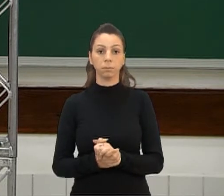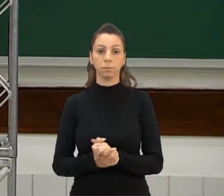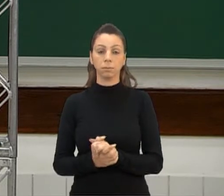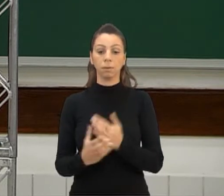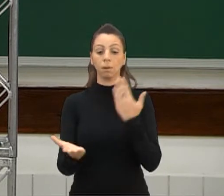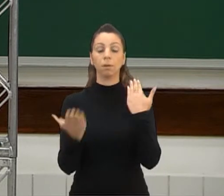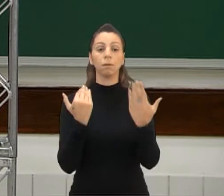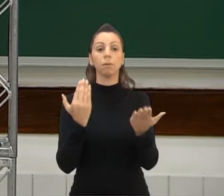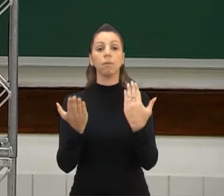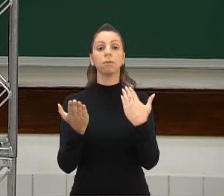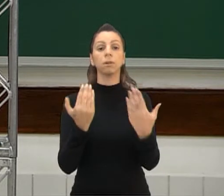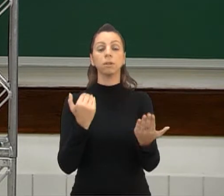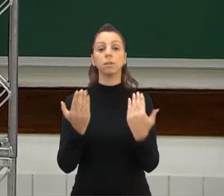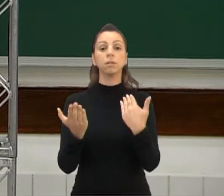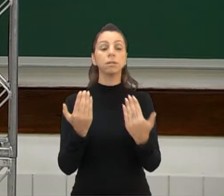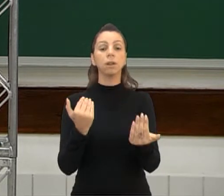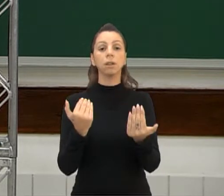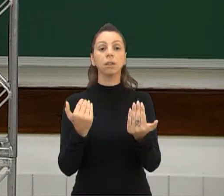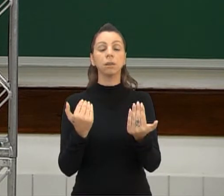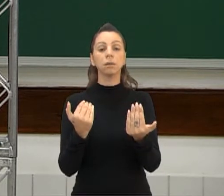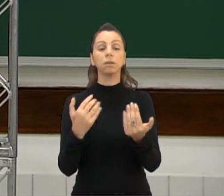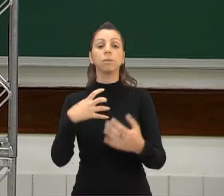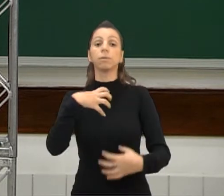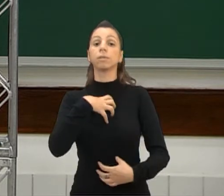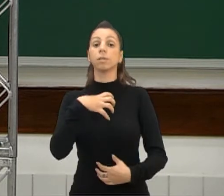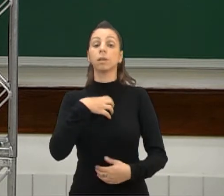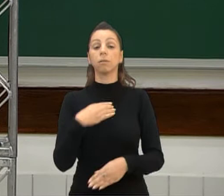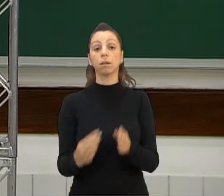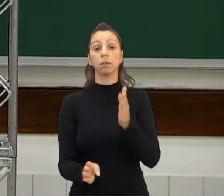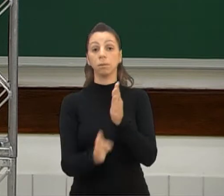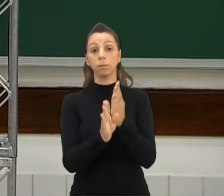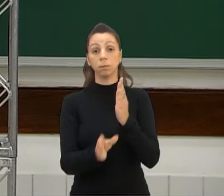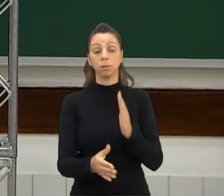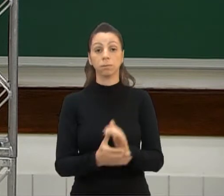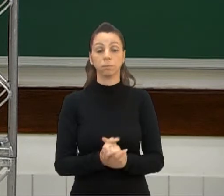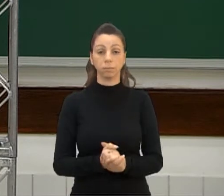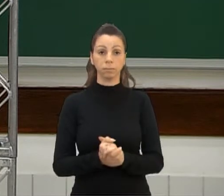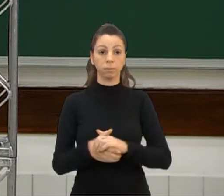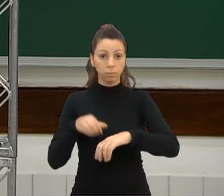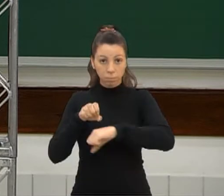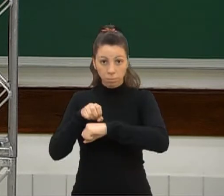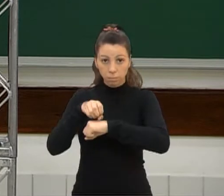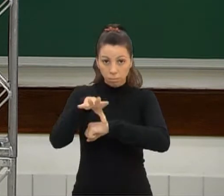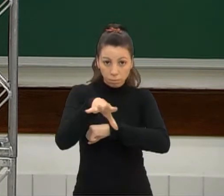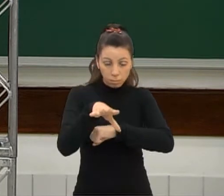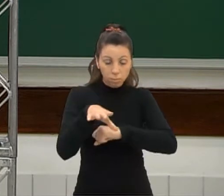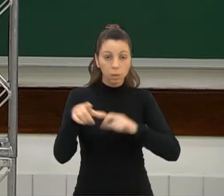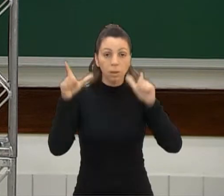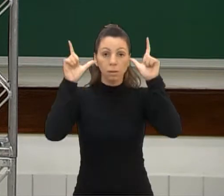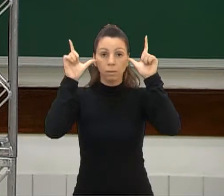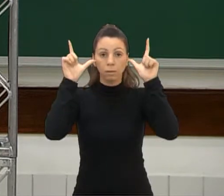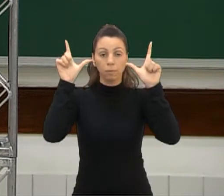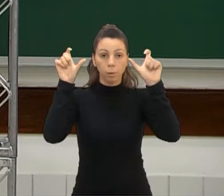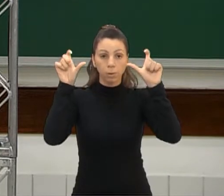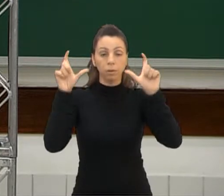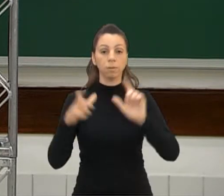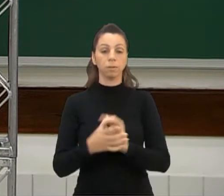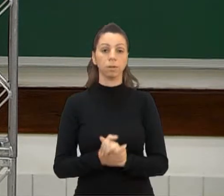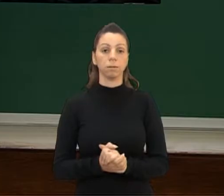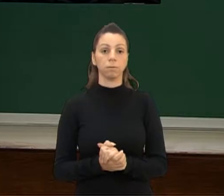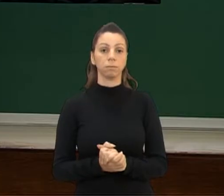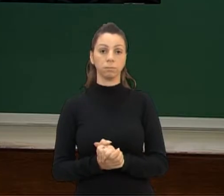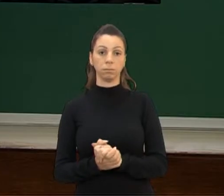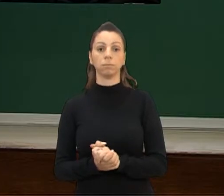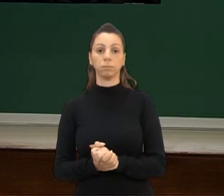outra, usuária da rede, né? Então, temos aí uma dica, elas falam de fotografia. Mas em nenhum momento a